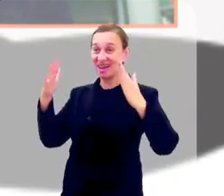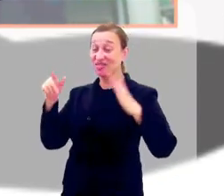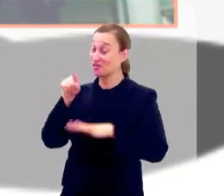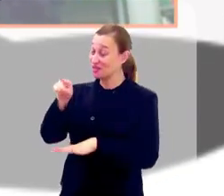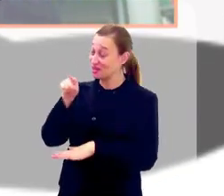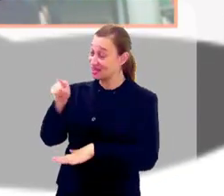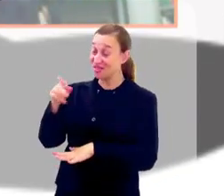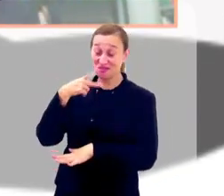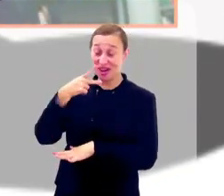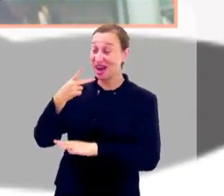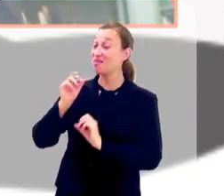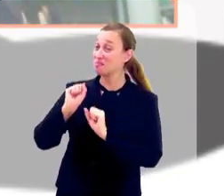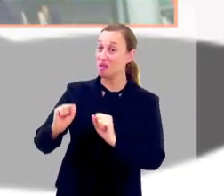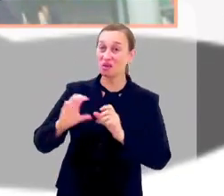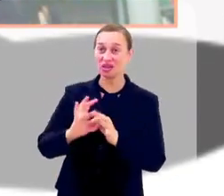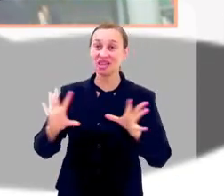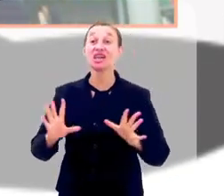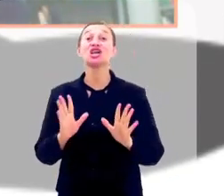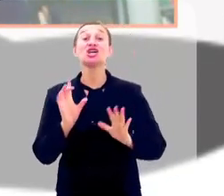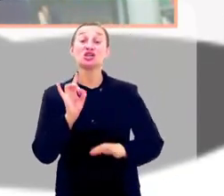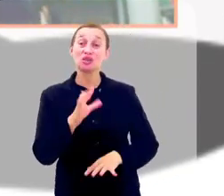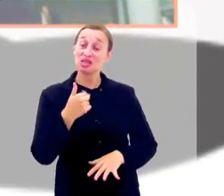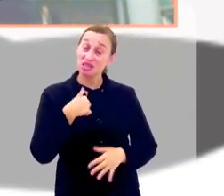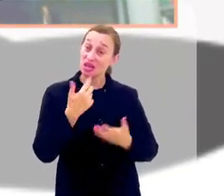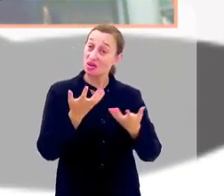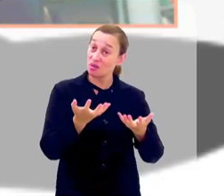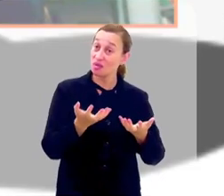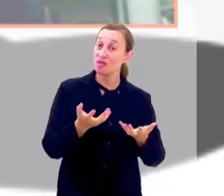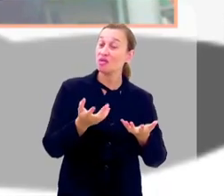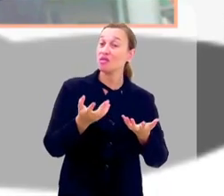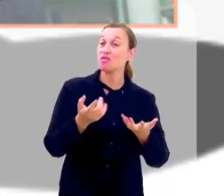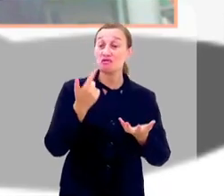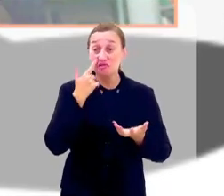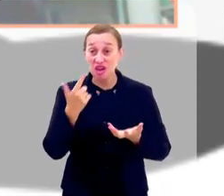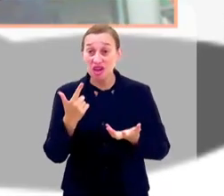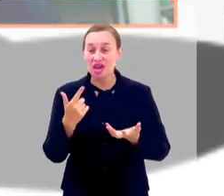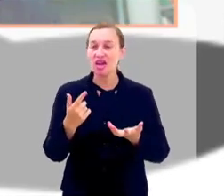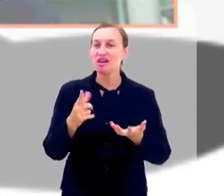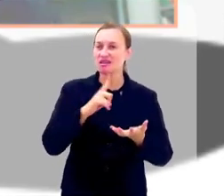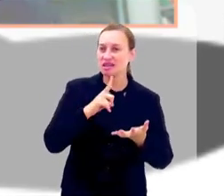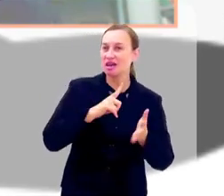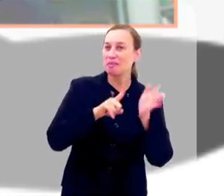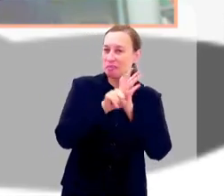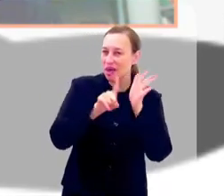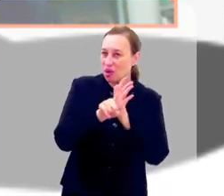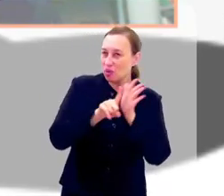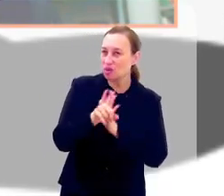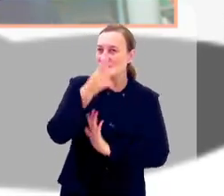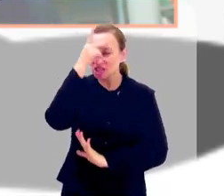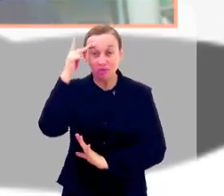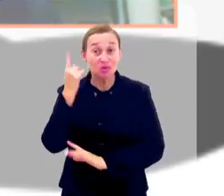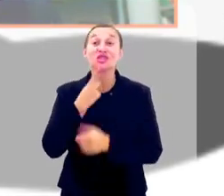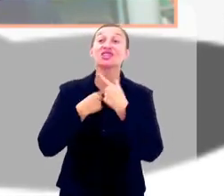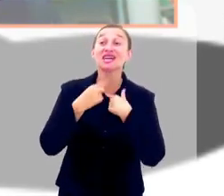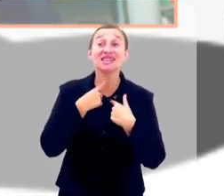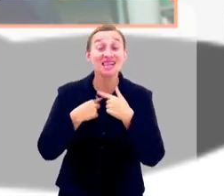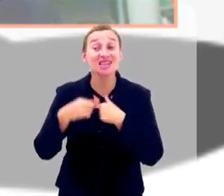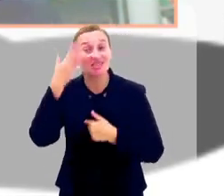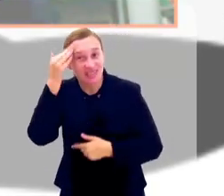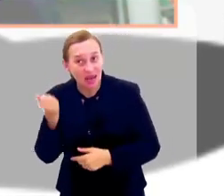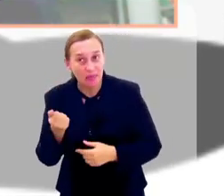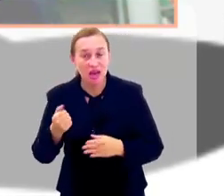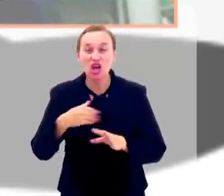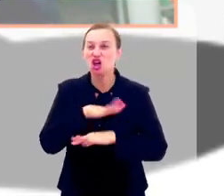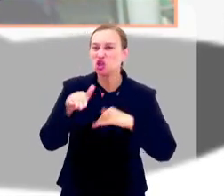na medida que eu achar que existem perguntas que o espectador queira fazer e que eu possa complementar todo esse cabedal de